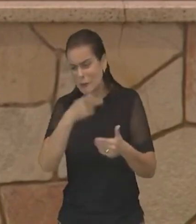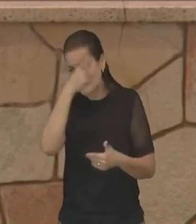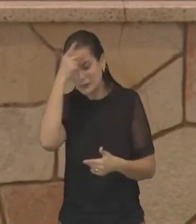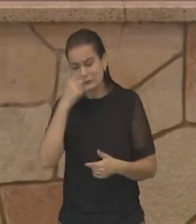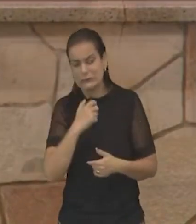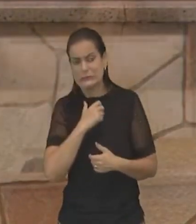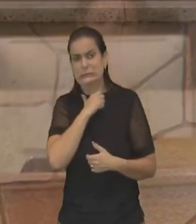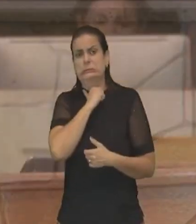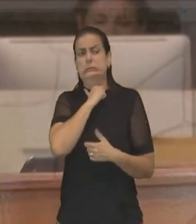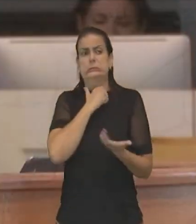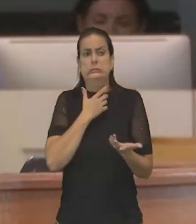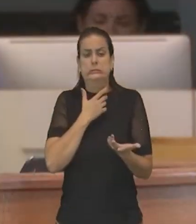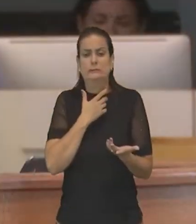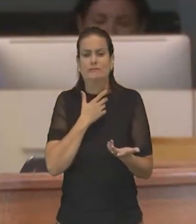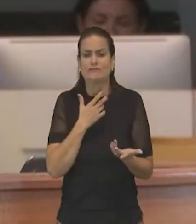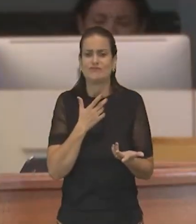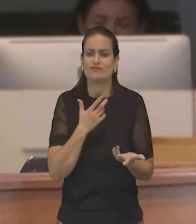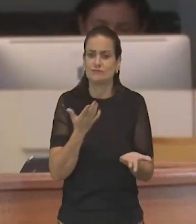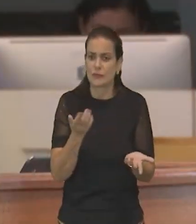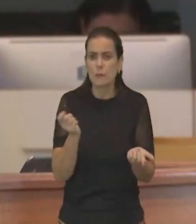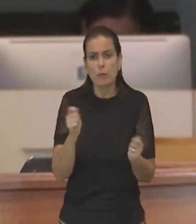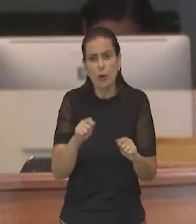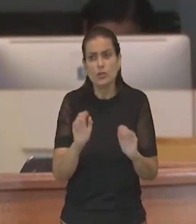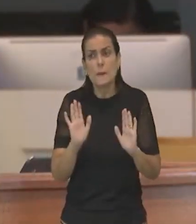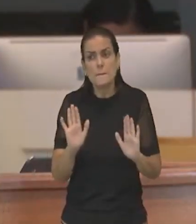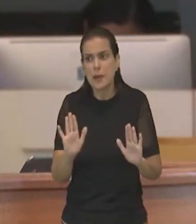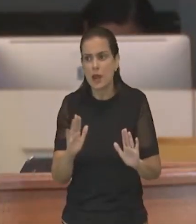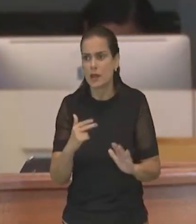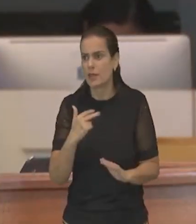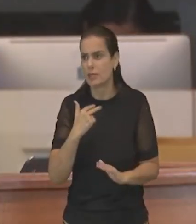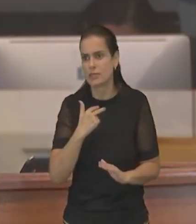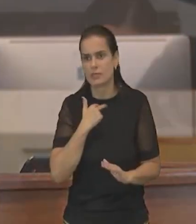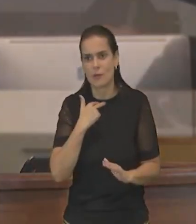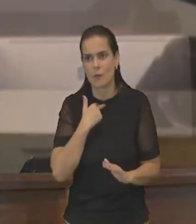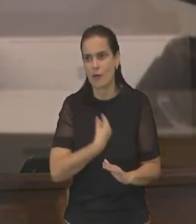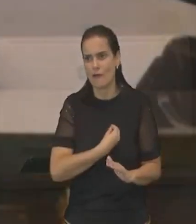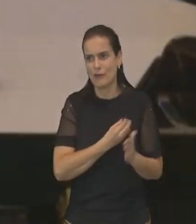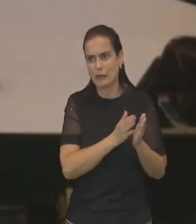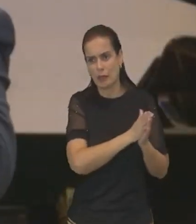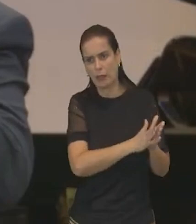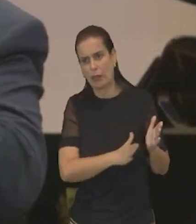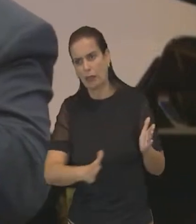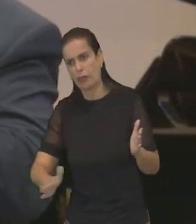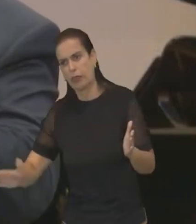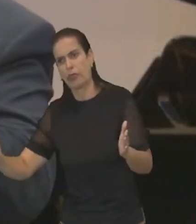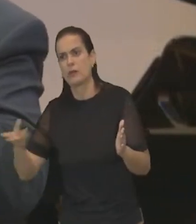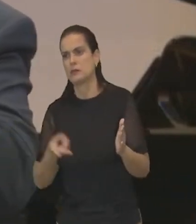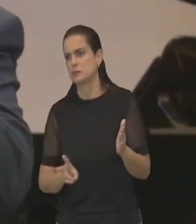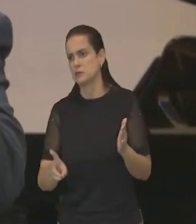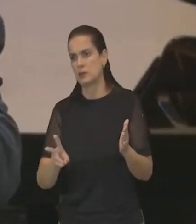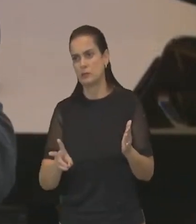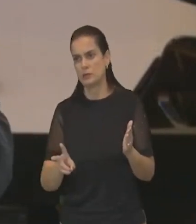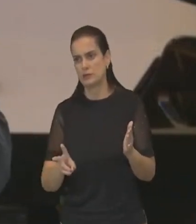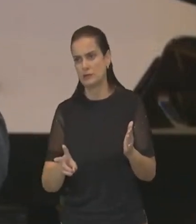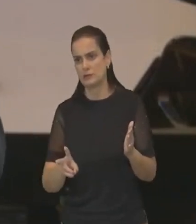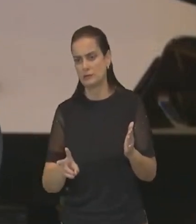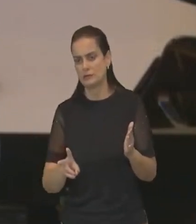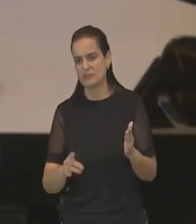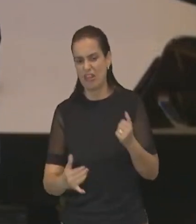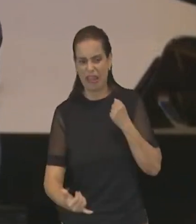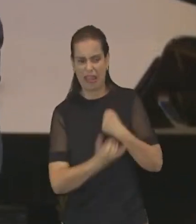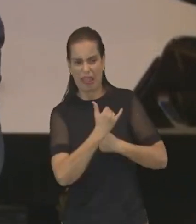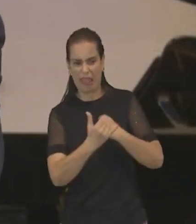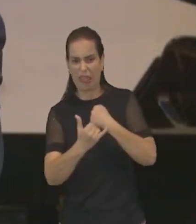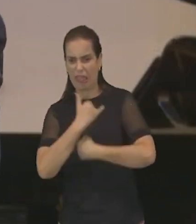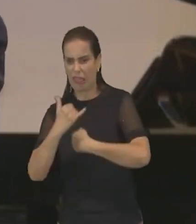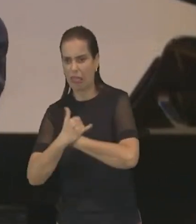financeiro, qualquer um pode ficar devendo. O que não pode é tornar isso na vida uma rotina de calote nas